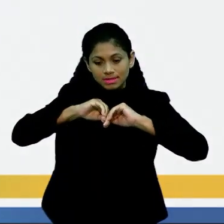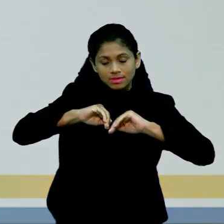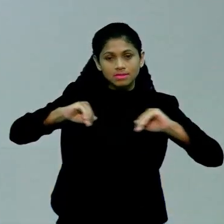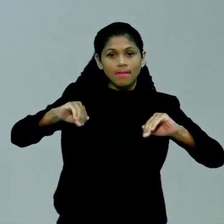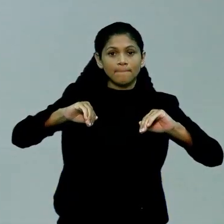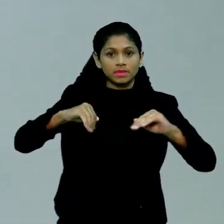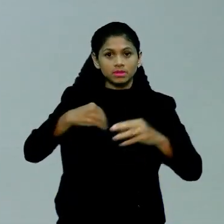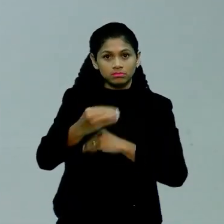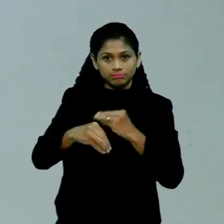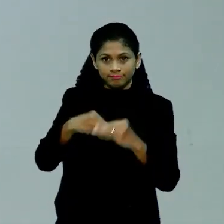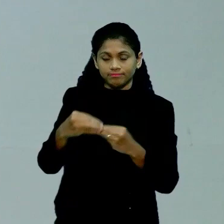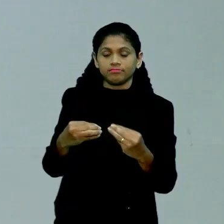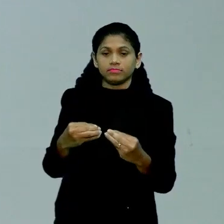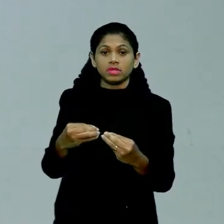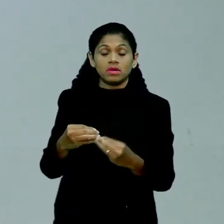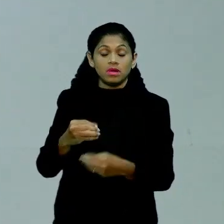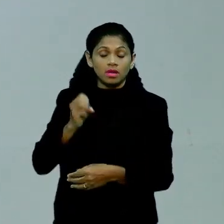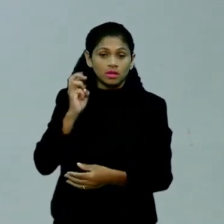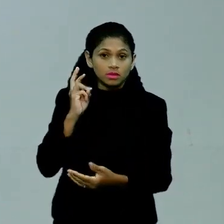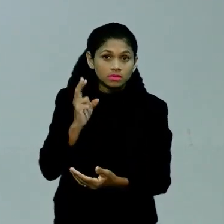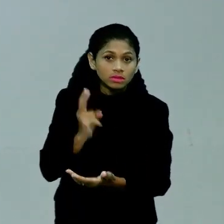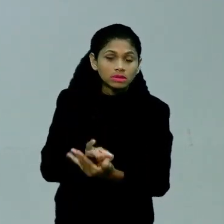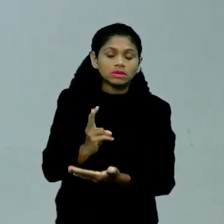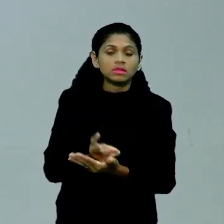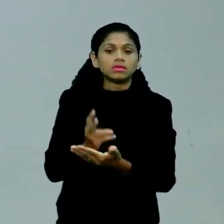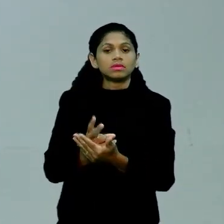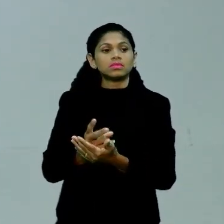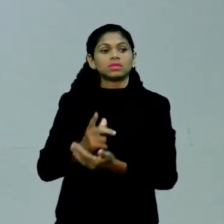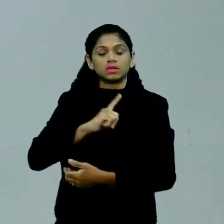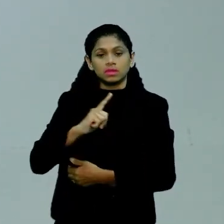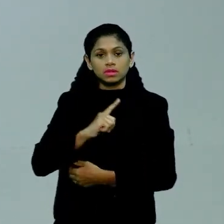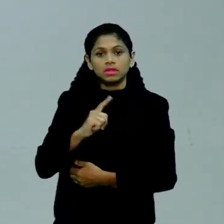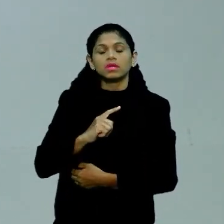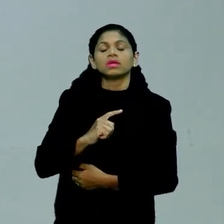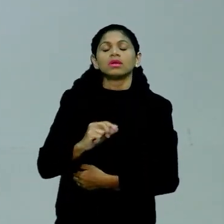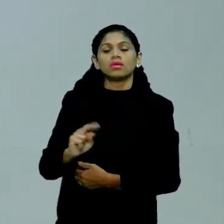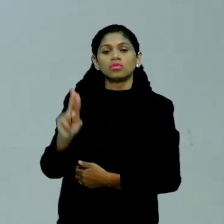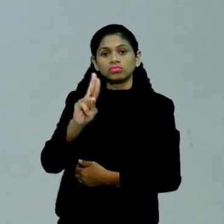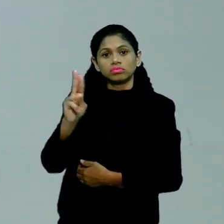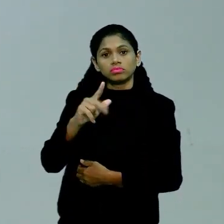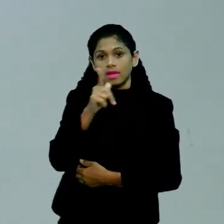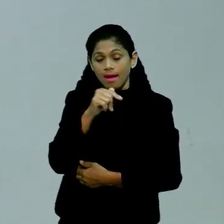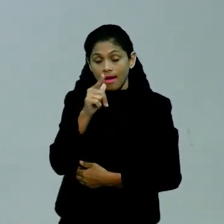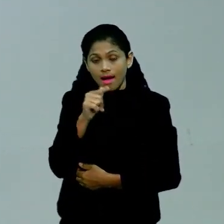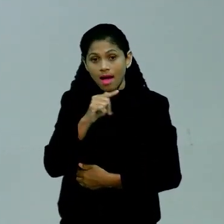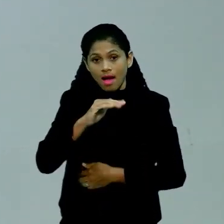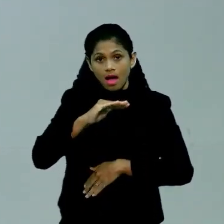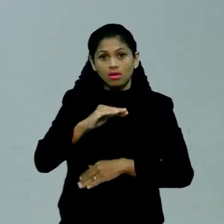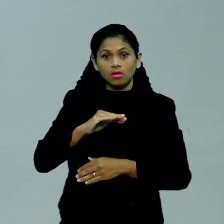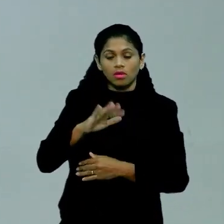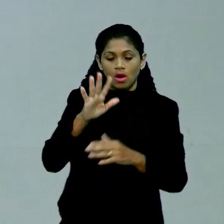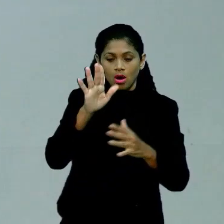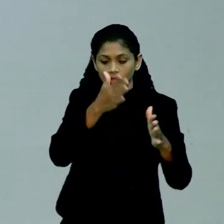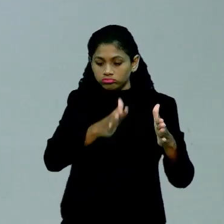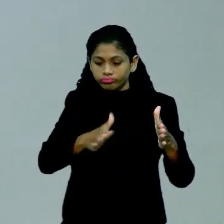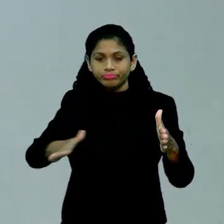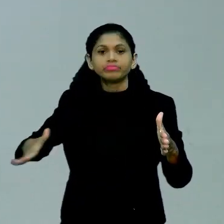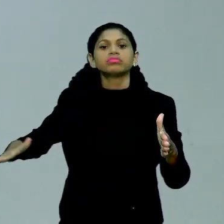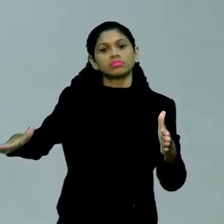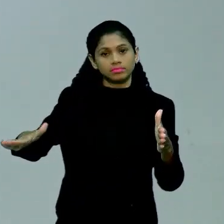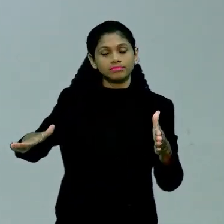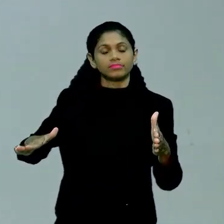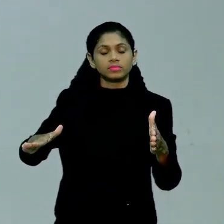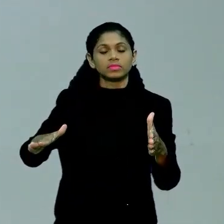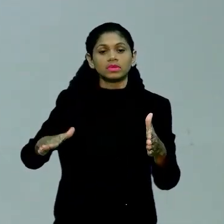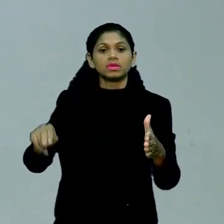vezes em que há a utilização de água corrente, você tem um processo de levigação. A levigação, a nível de